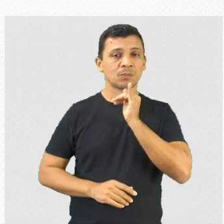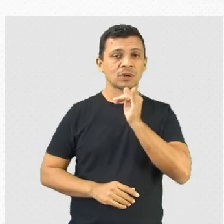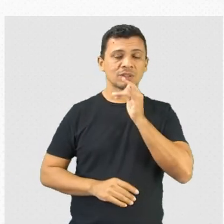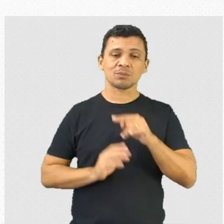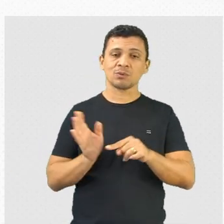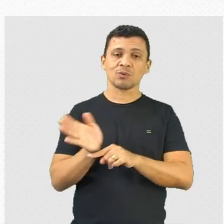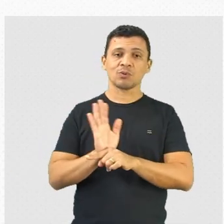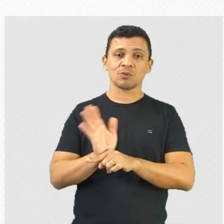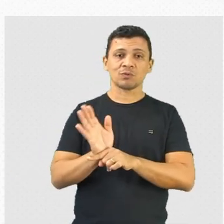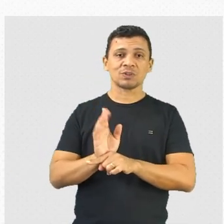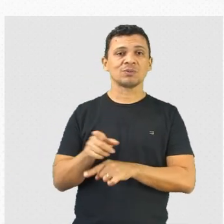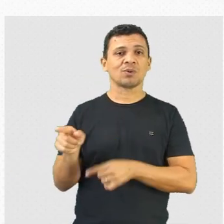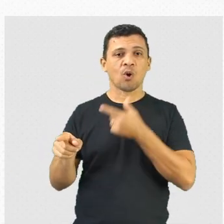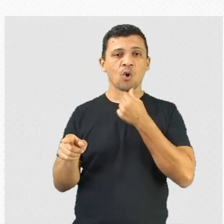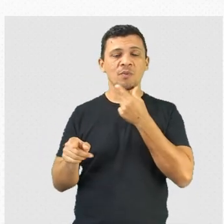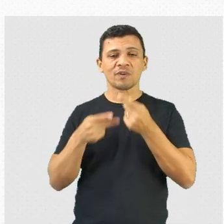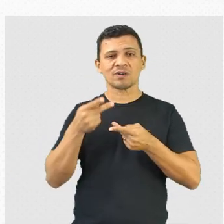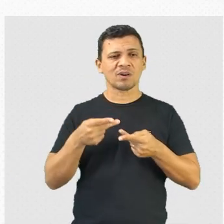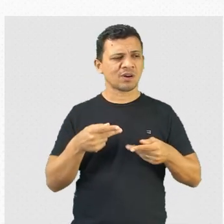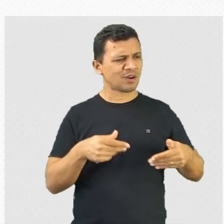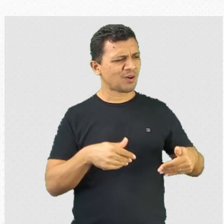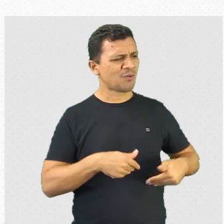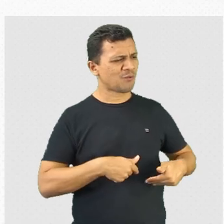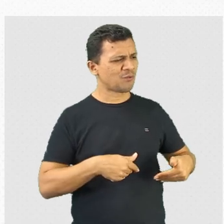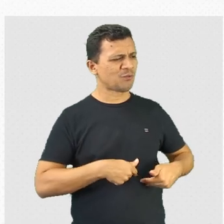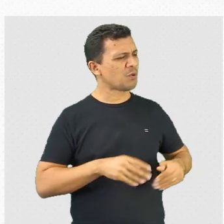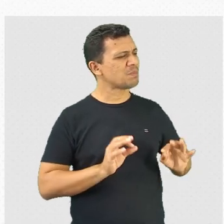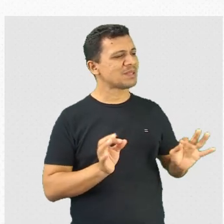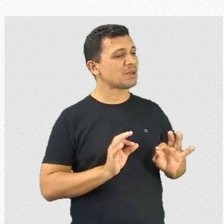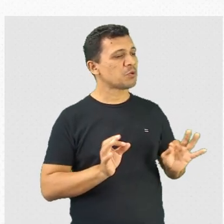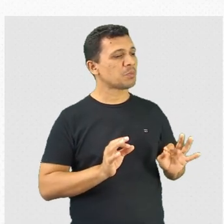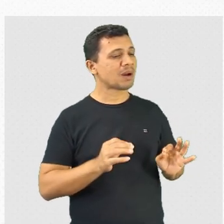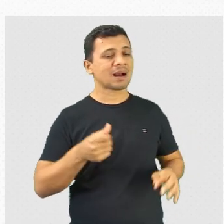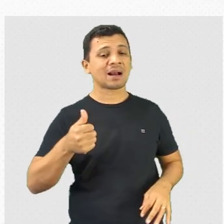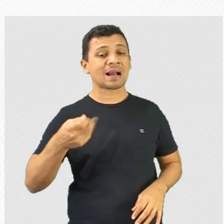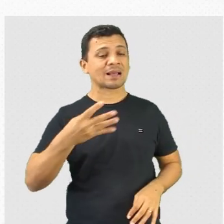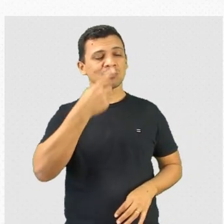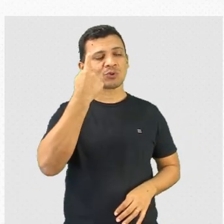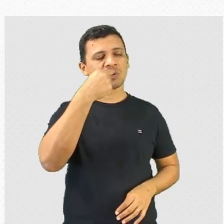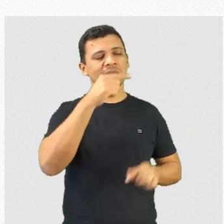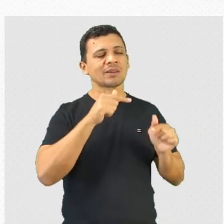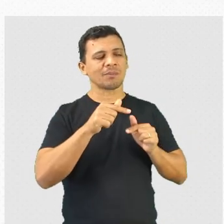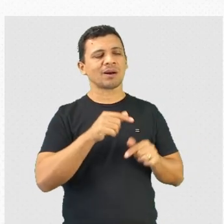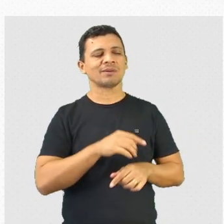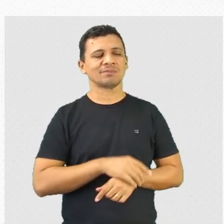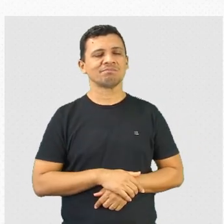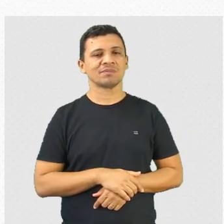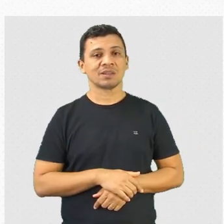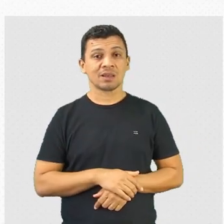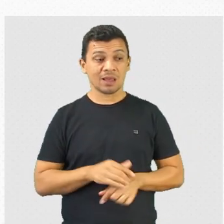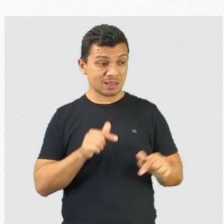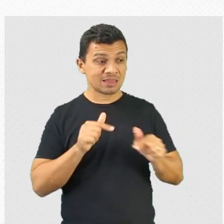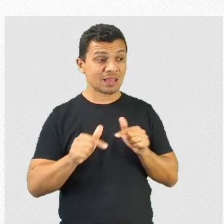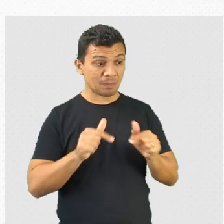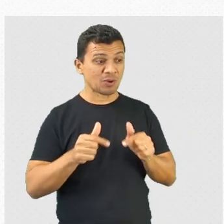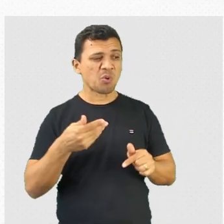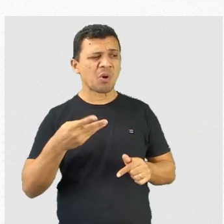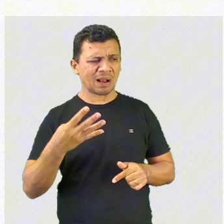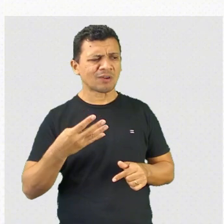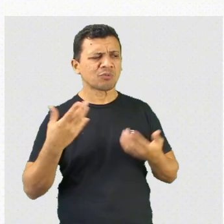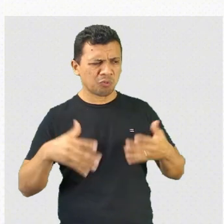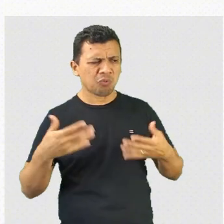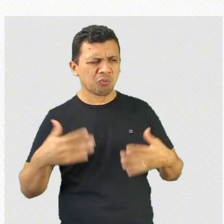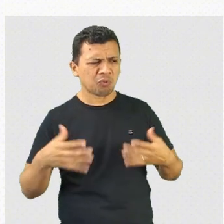vocês, que fome nenhuma aguenta 14 horas de trabalho, ou seja, trabalhou